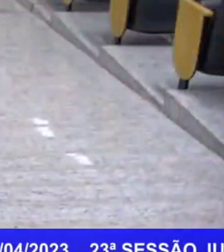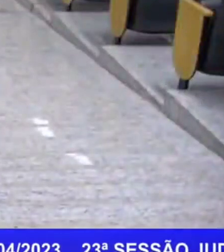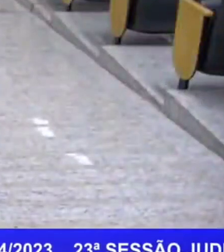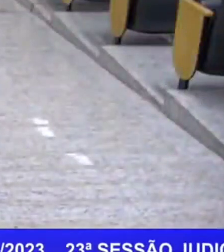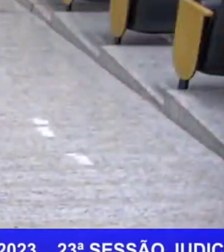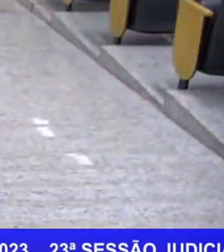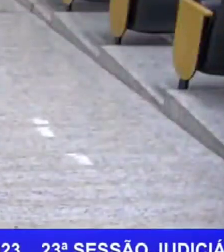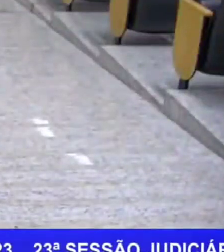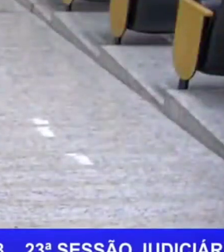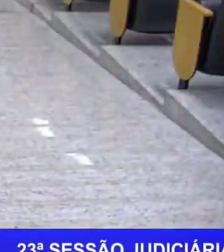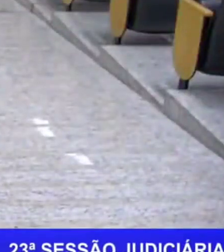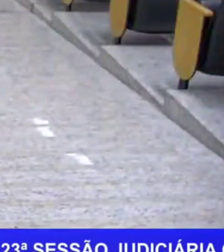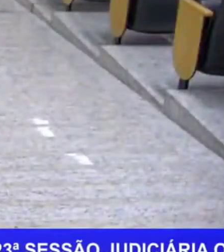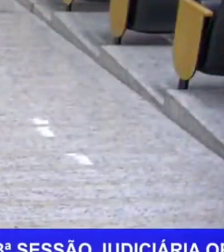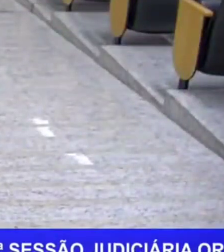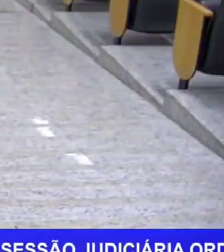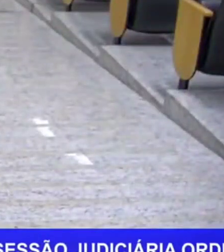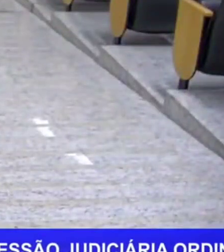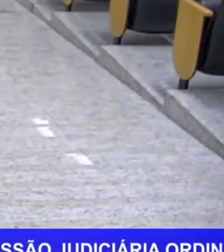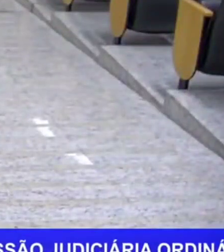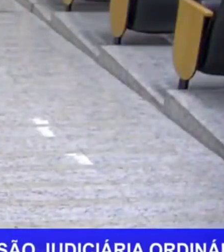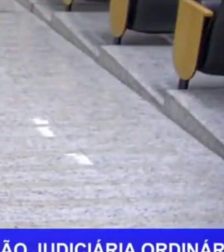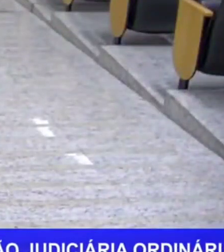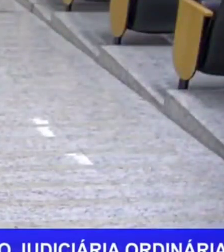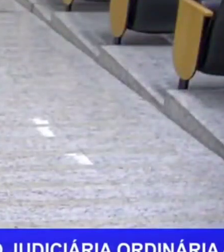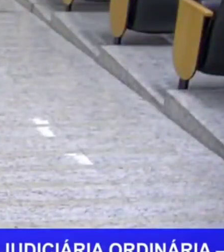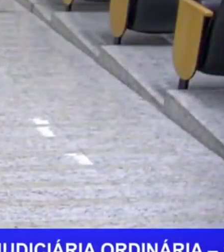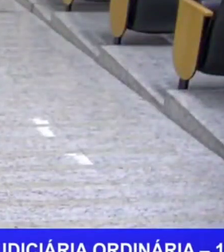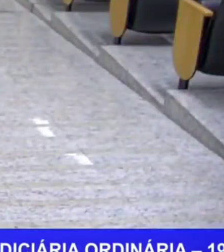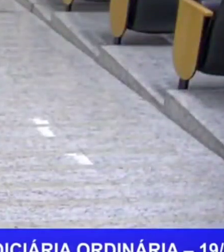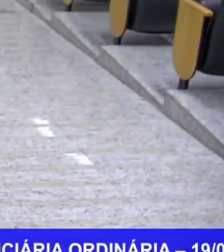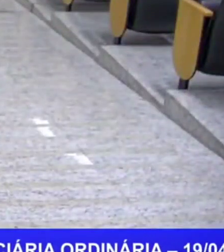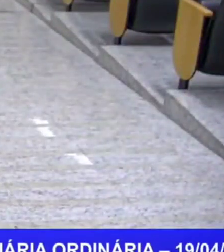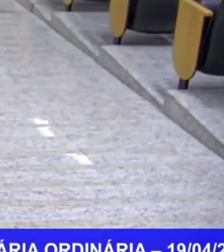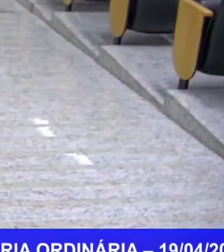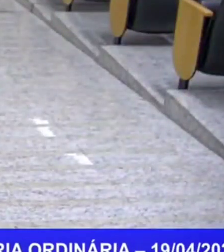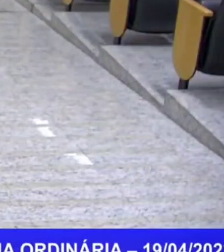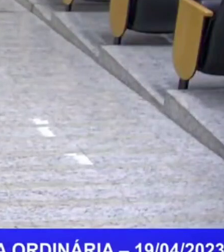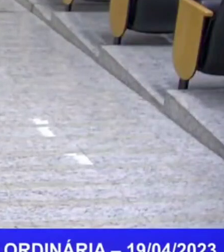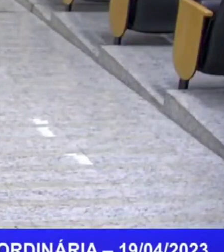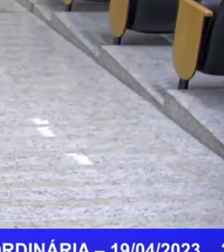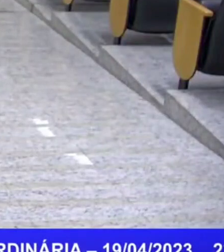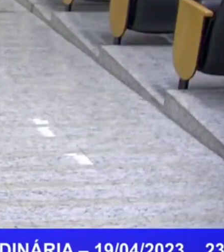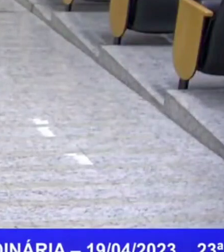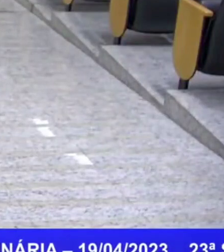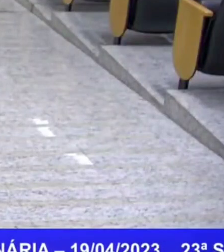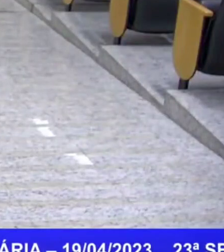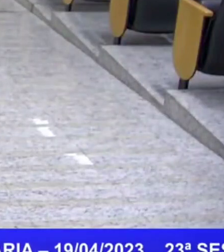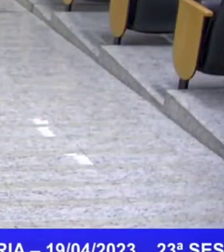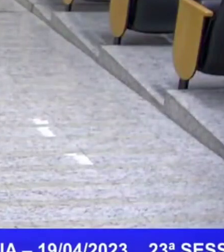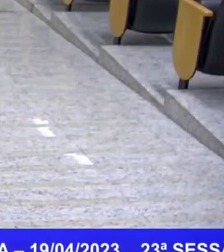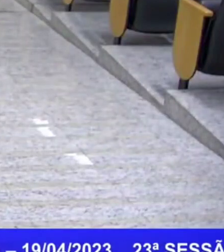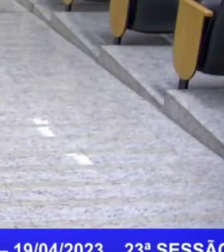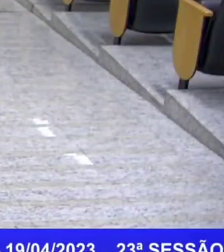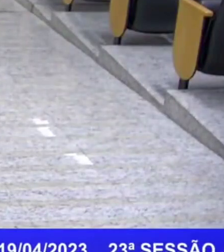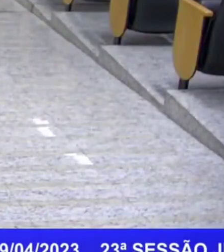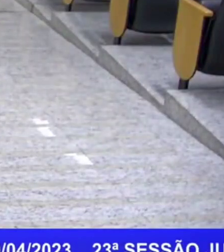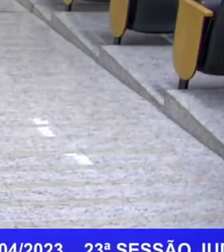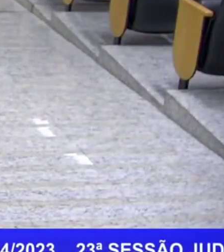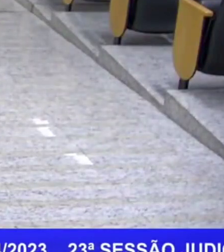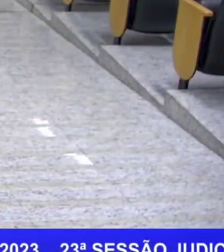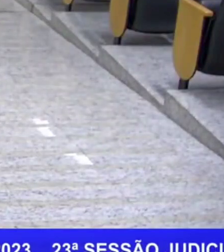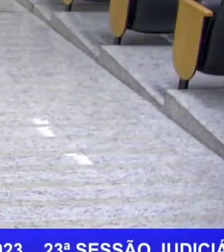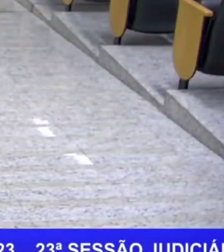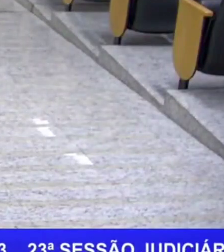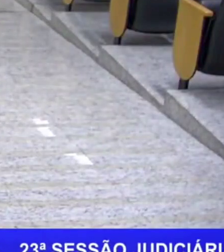Imagem ampla do plenário, onde é possível ver os assentos do lado direito e esquerdo que se encontram vazios. Os desembargadores